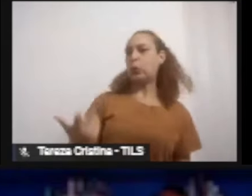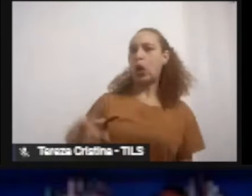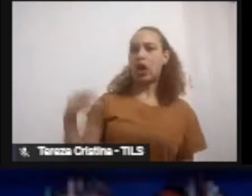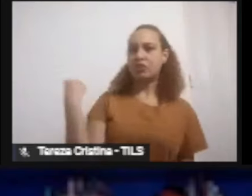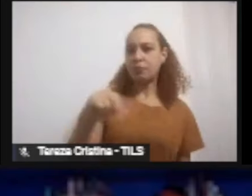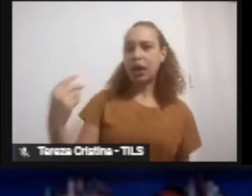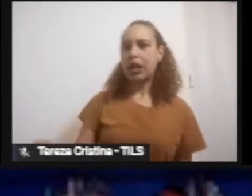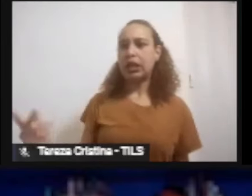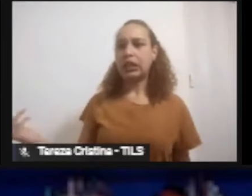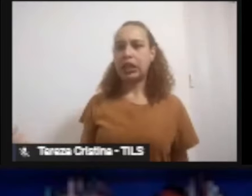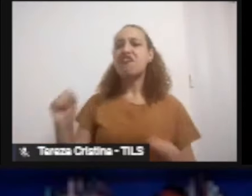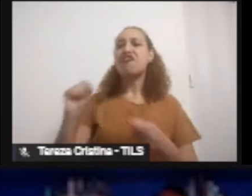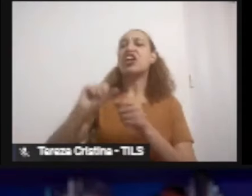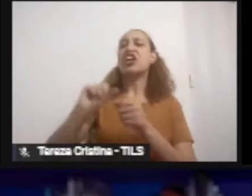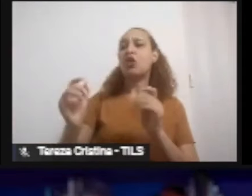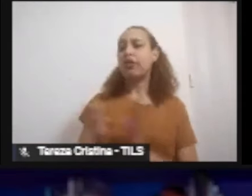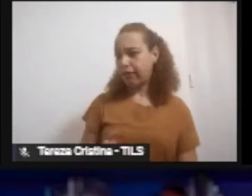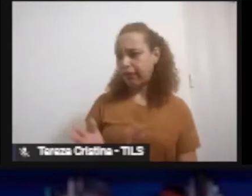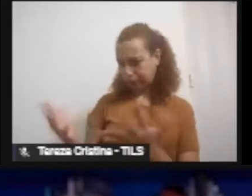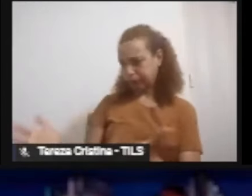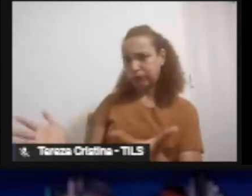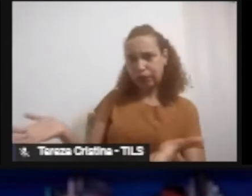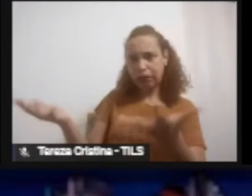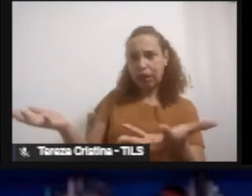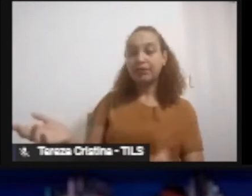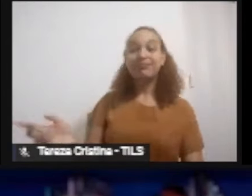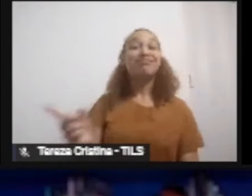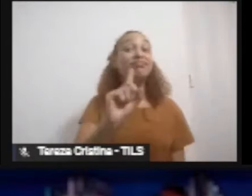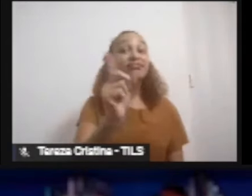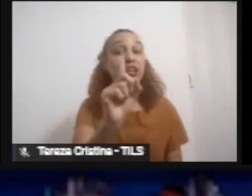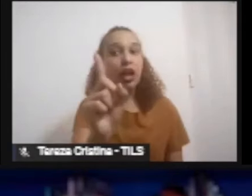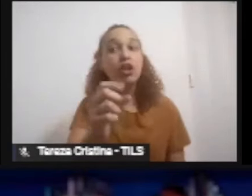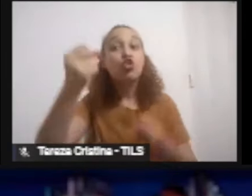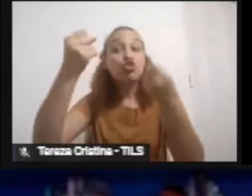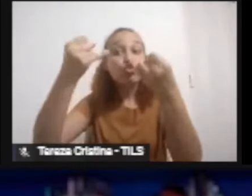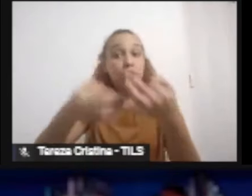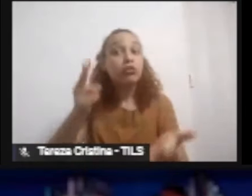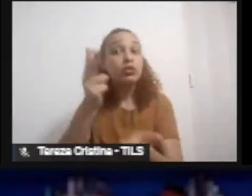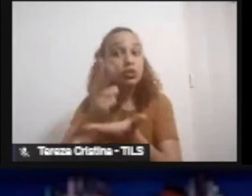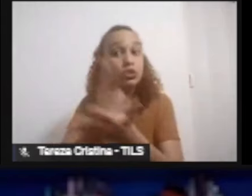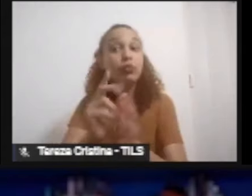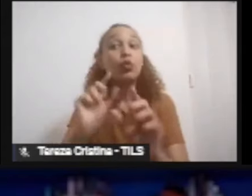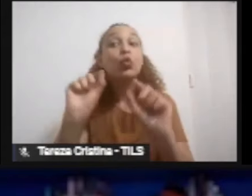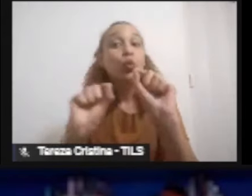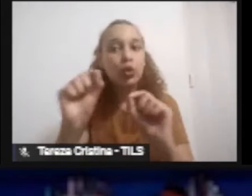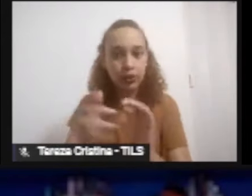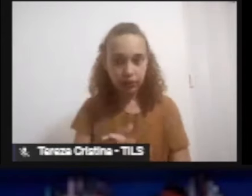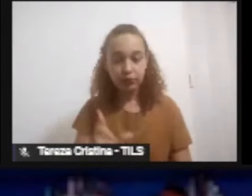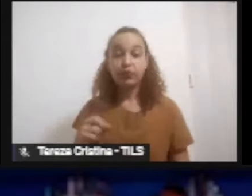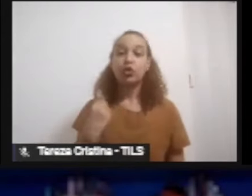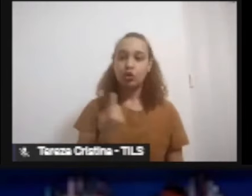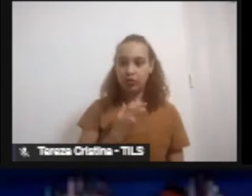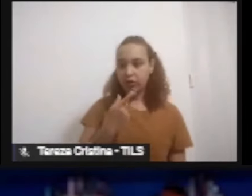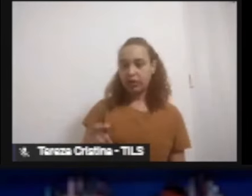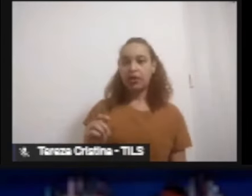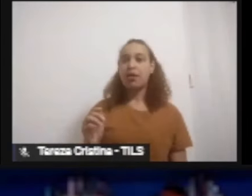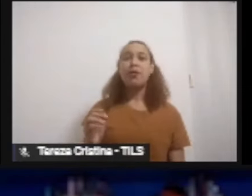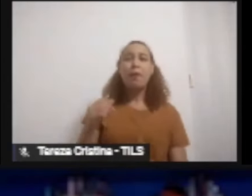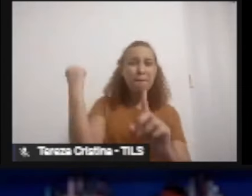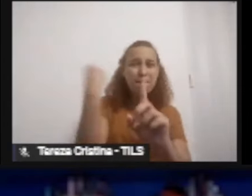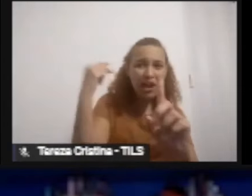fez? Não, gente, é aquilo que eu sempre explico, olha, quando a gente fala que bater não é legal, que isso